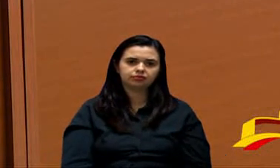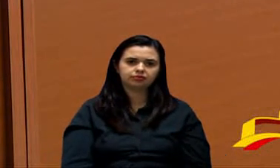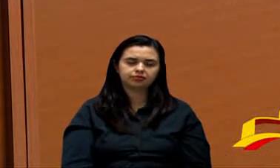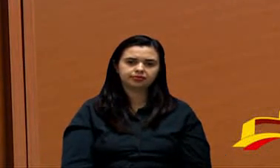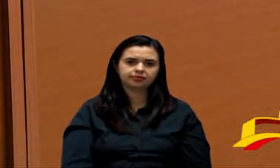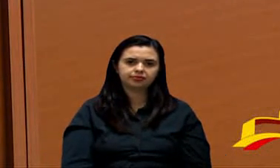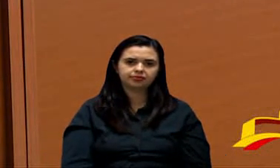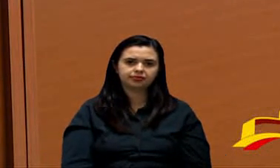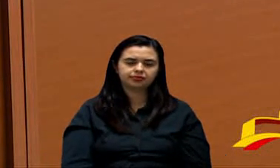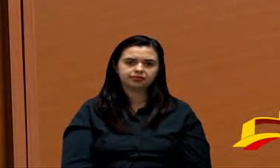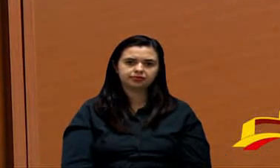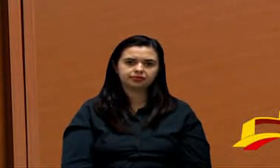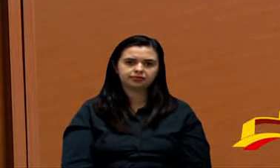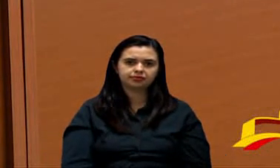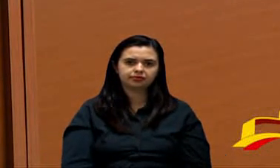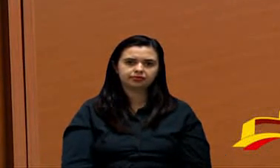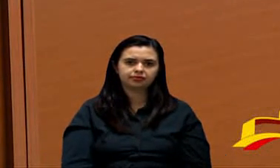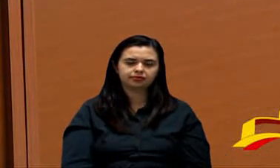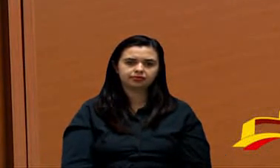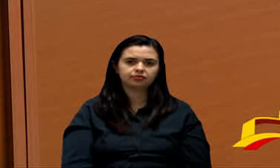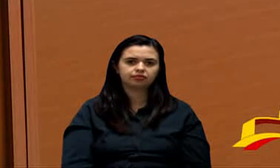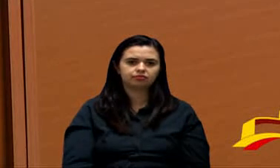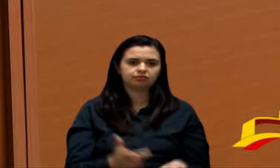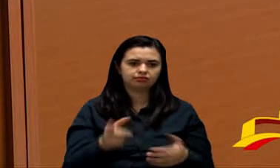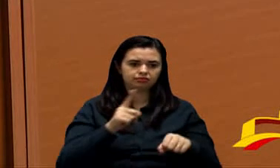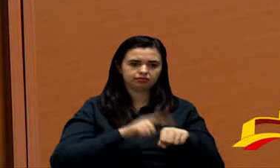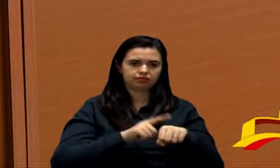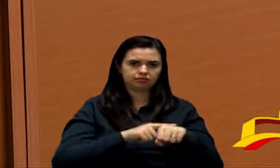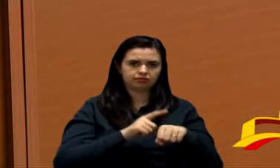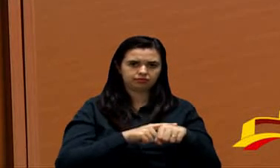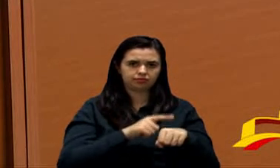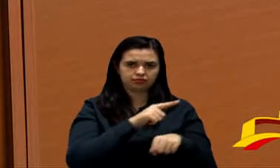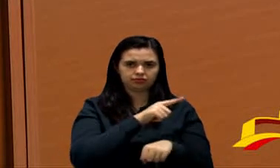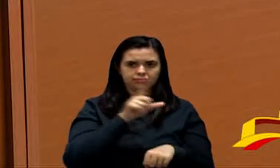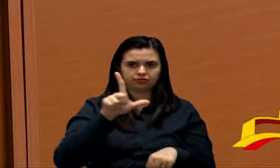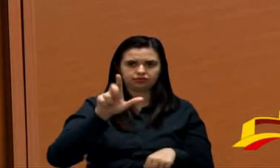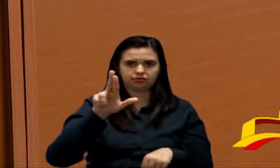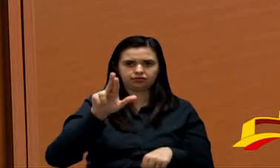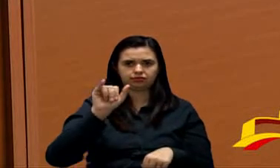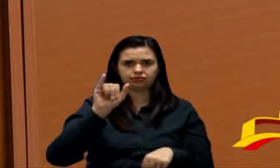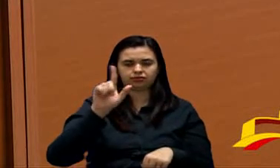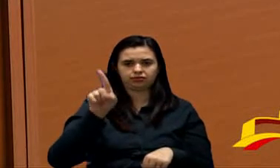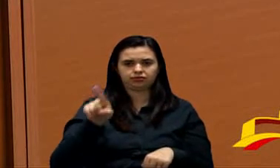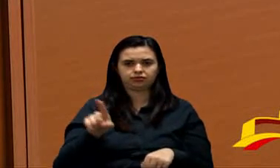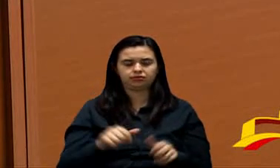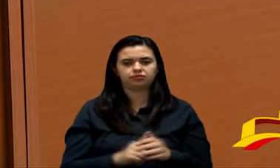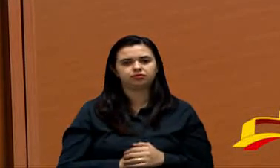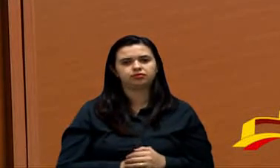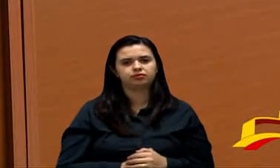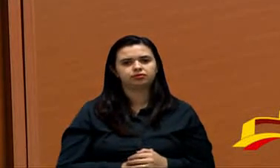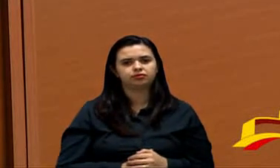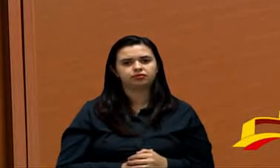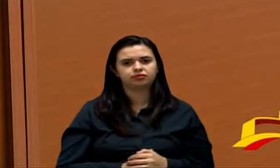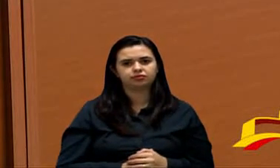essa vereadora. Não. Vamos descontar o tempo que o Luiz Santo falou, Vossa Excelência. É verdade. Viu só? Um